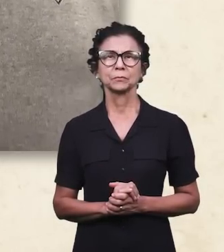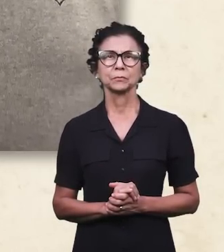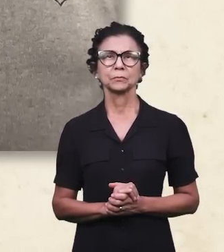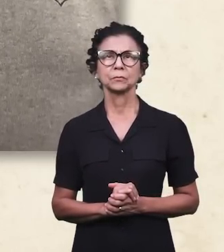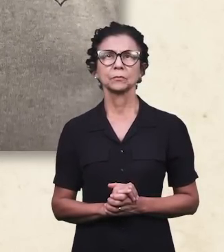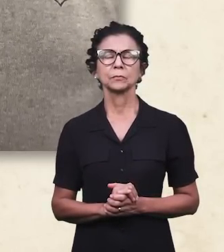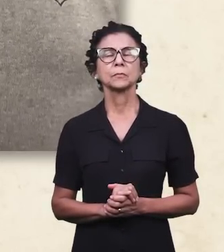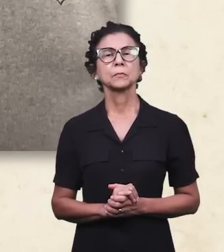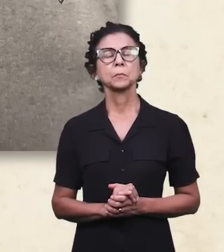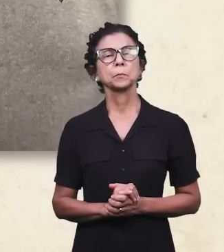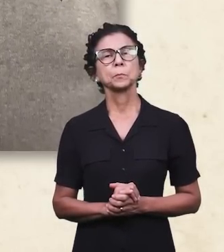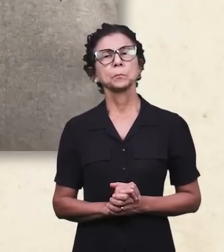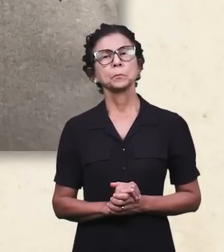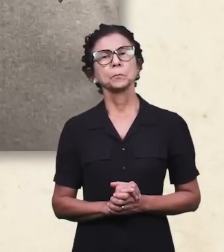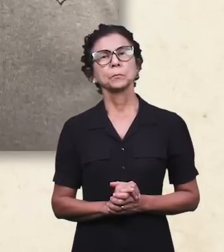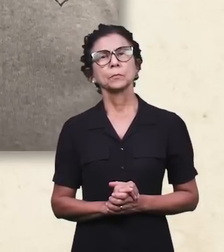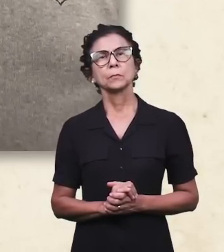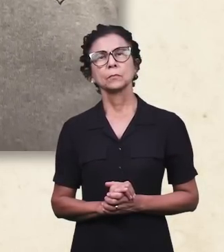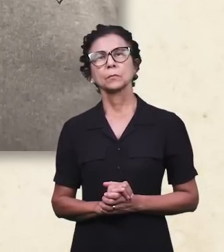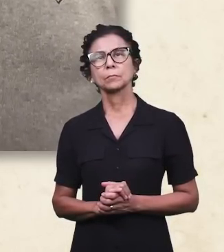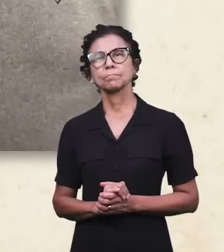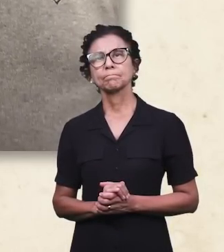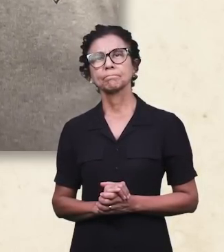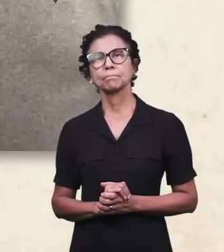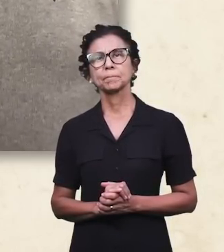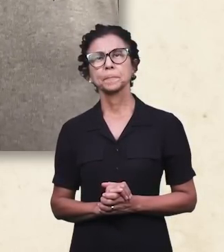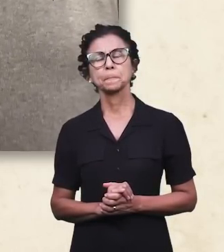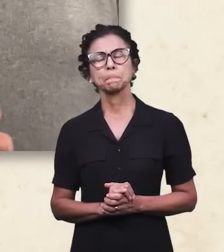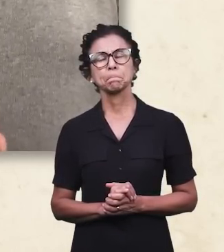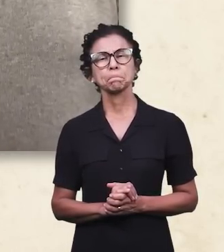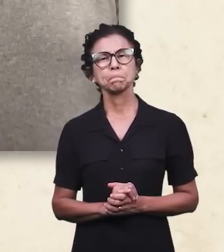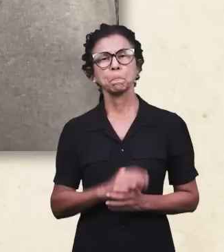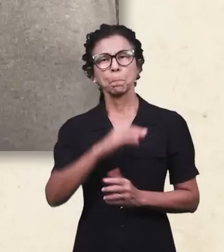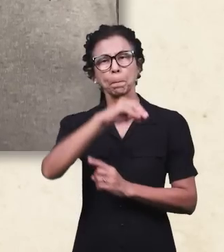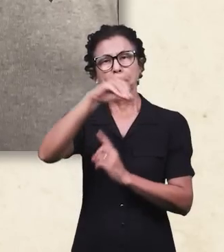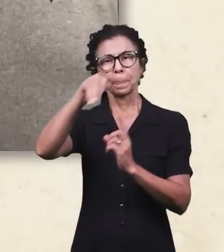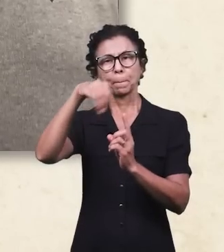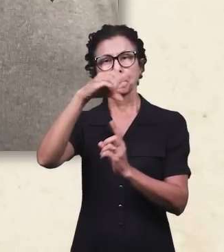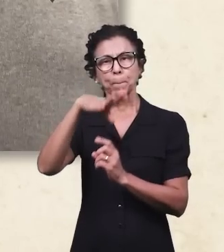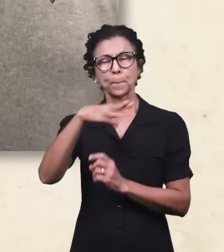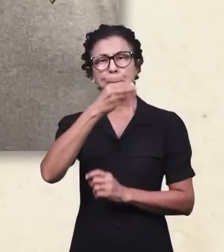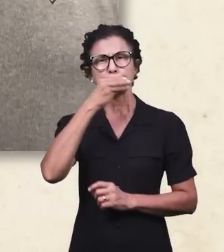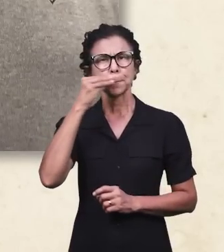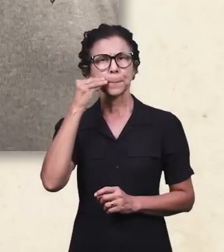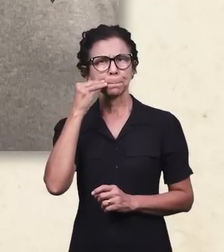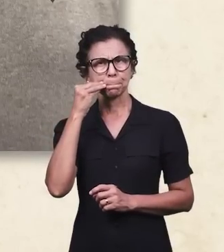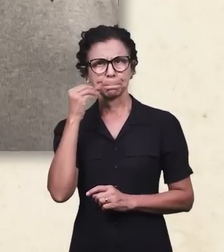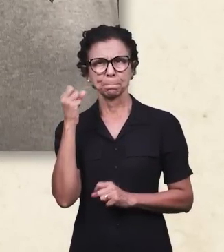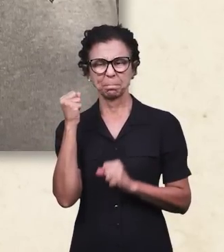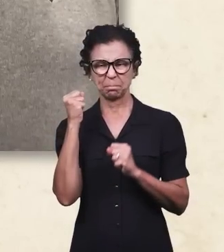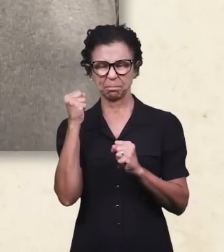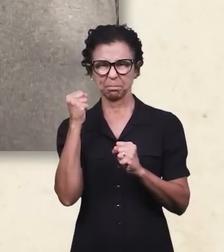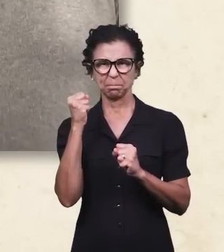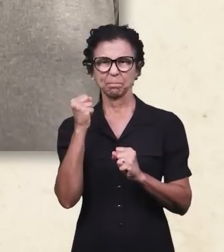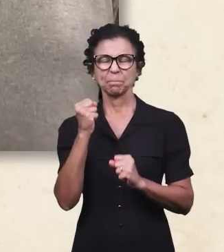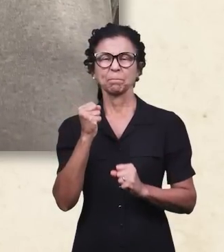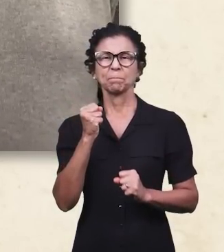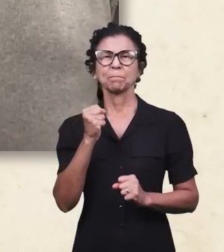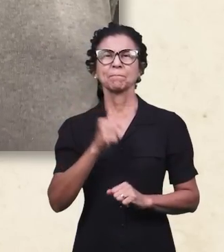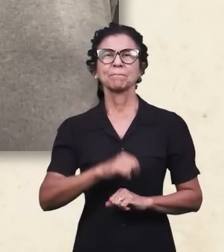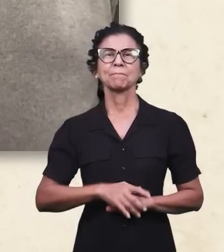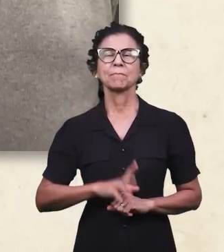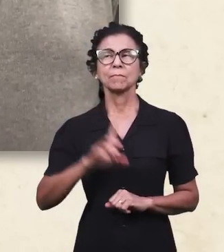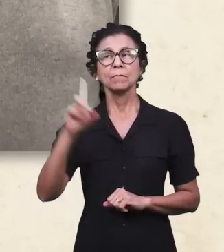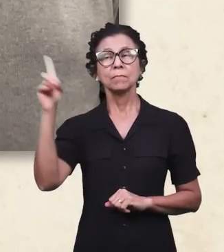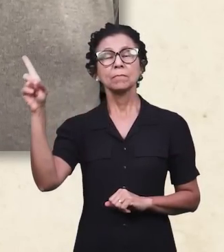O jejum, meus irmãos, como recurso da graça, é uma arma poderosíssima e Deus tem colocado à